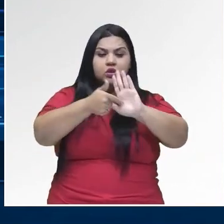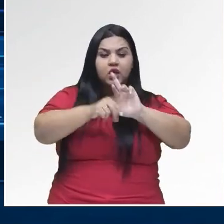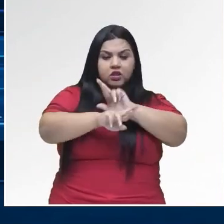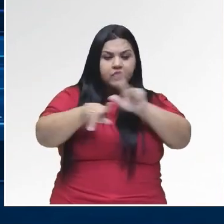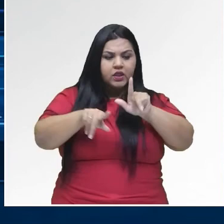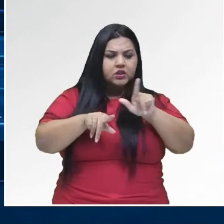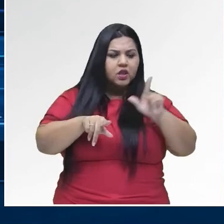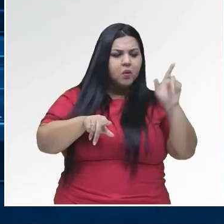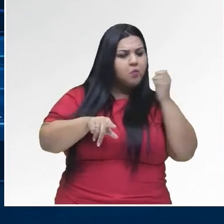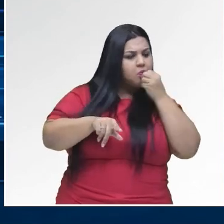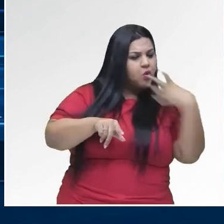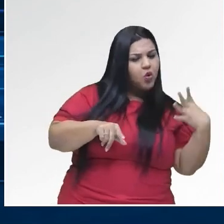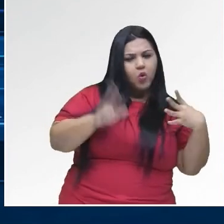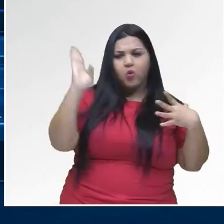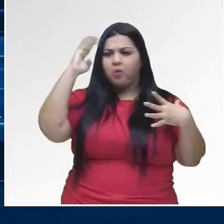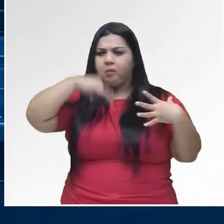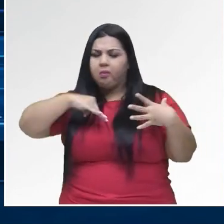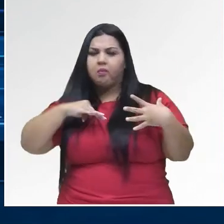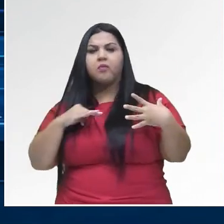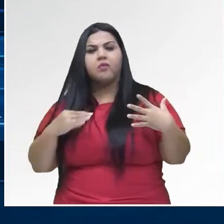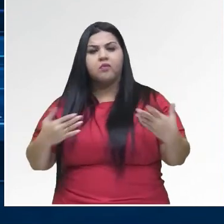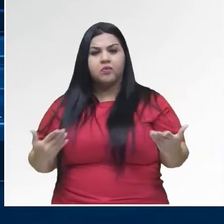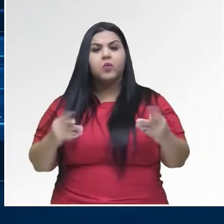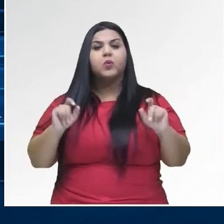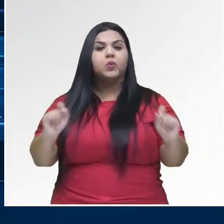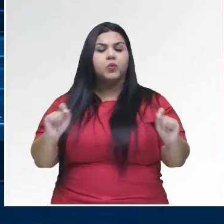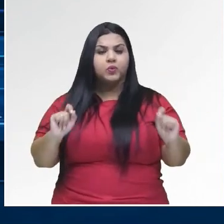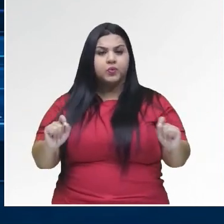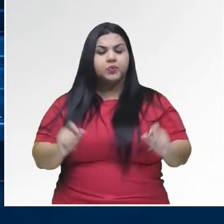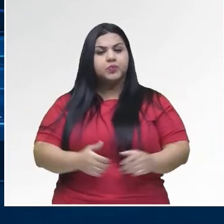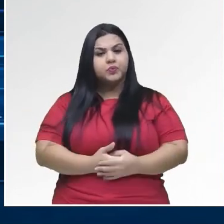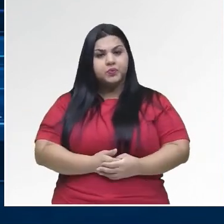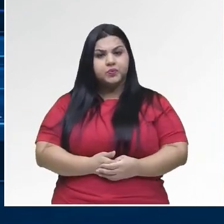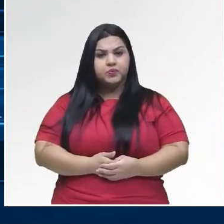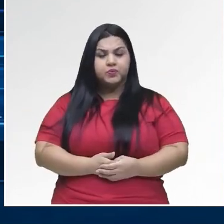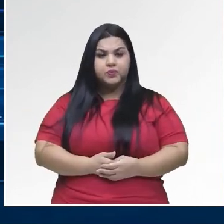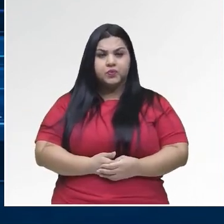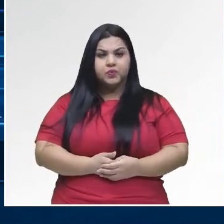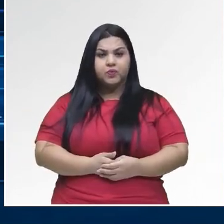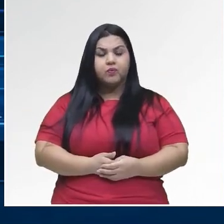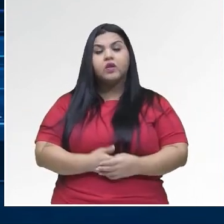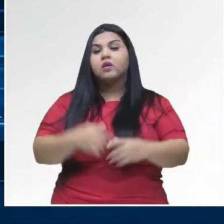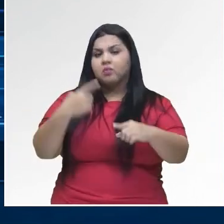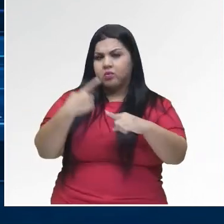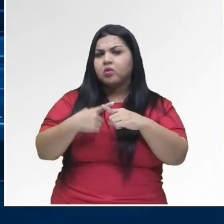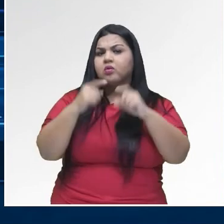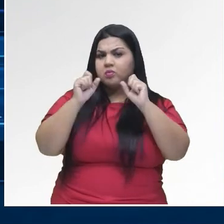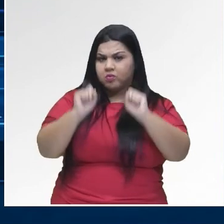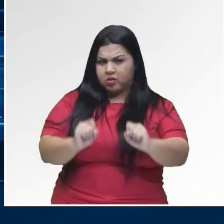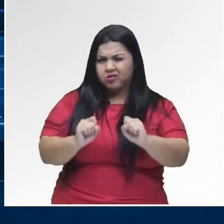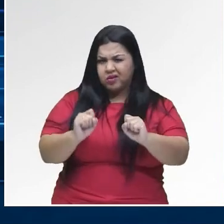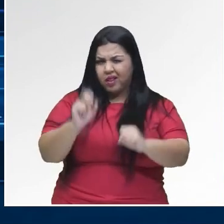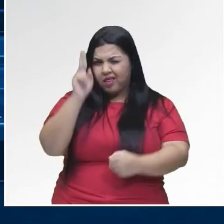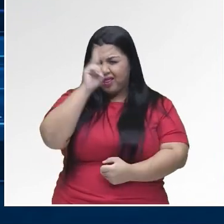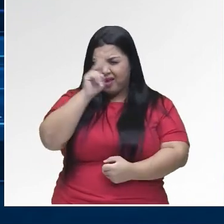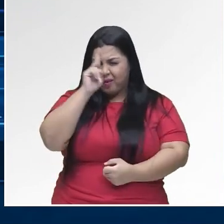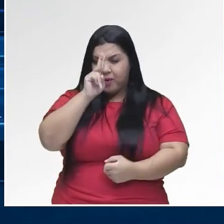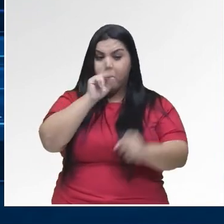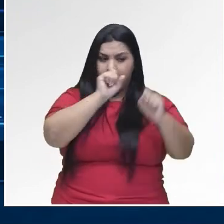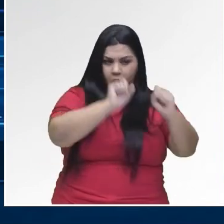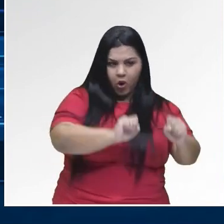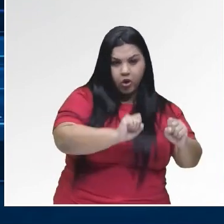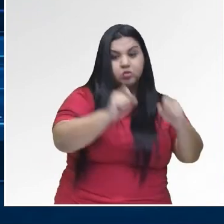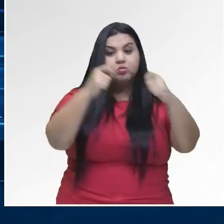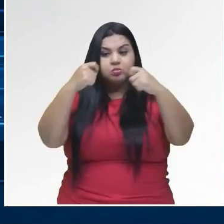mal. Né? O que é bom e o que é mal. Porque eu posso, lembra do posso, devo? Porque